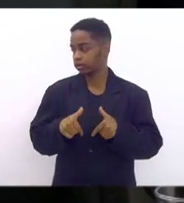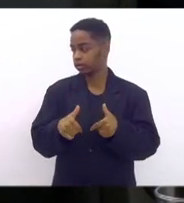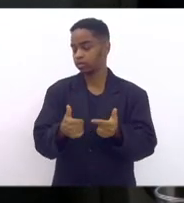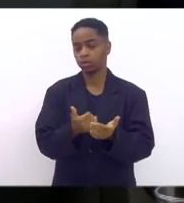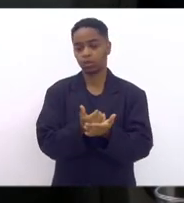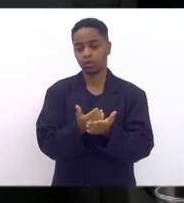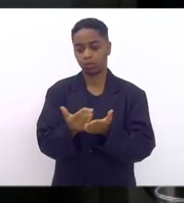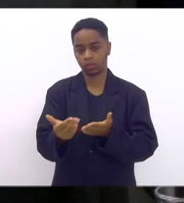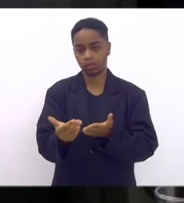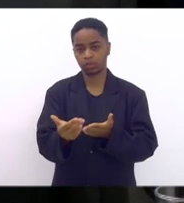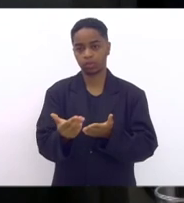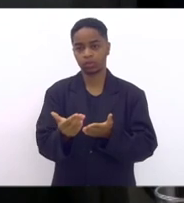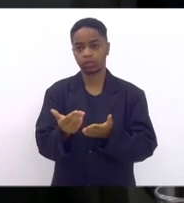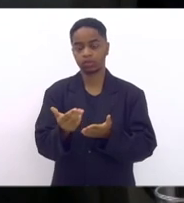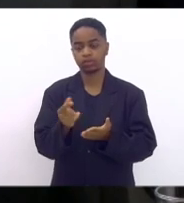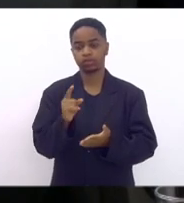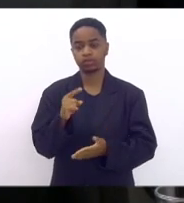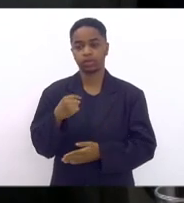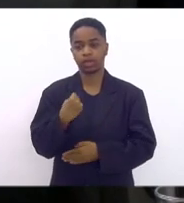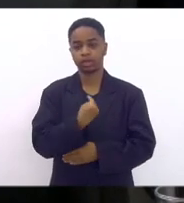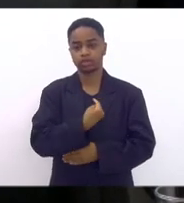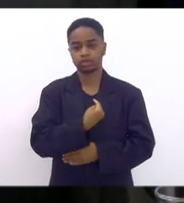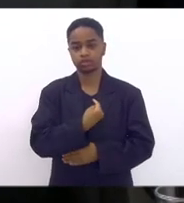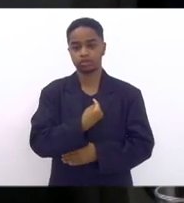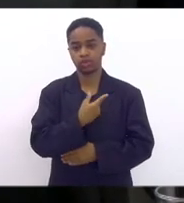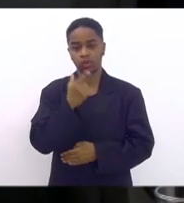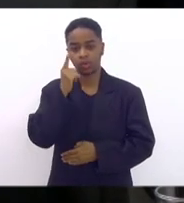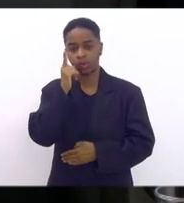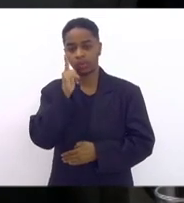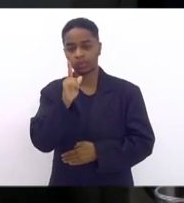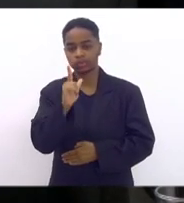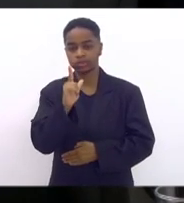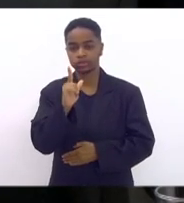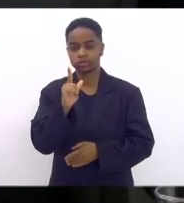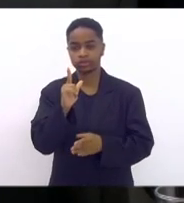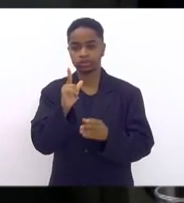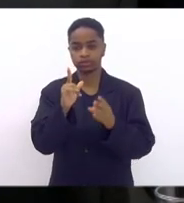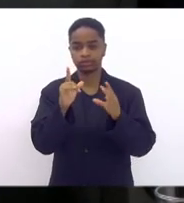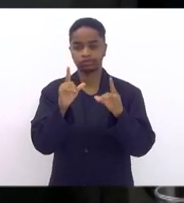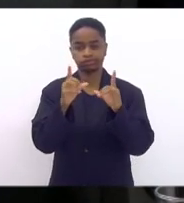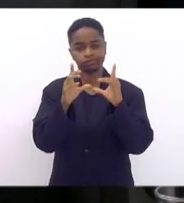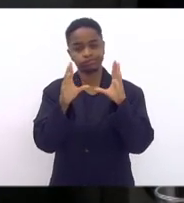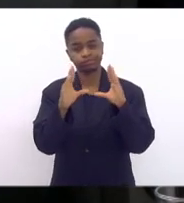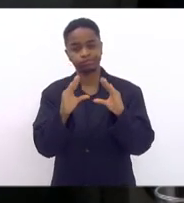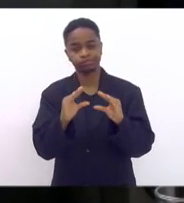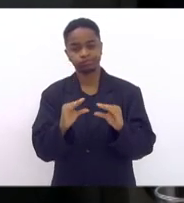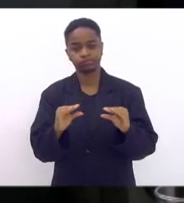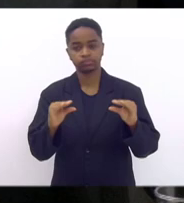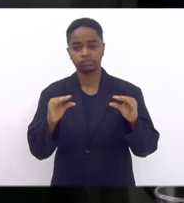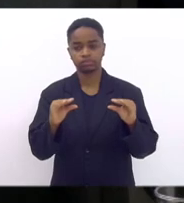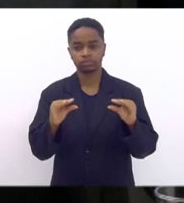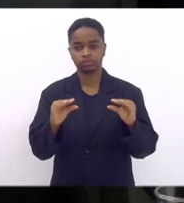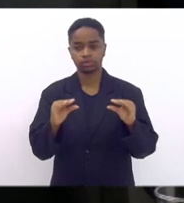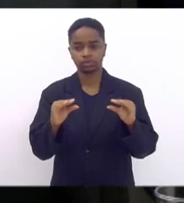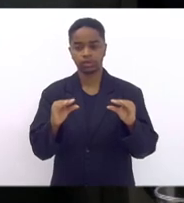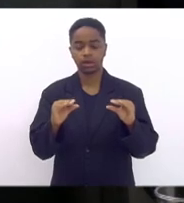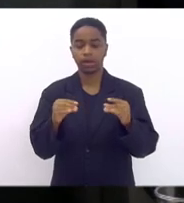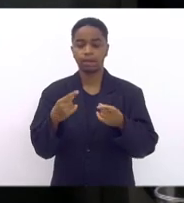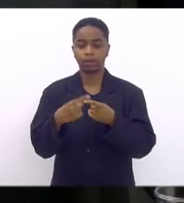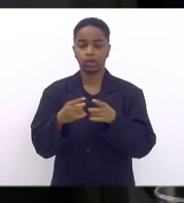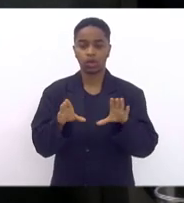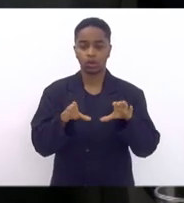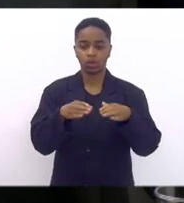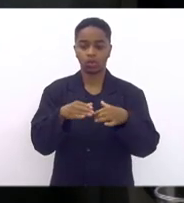a gente vamos dizer assim amorn essa atividade porque aí passou a ser uma atividade coletiva e agora a gente tá